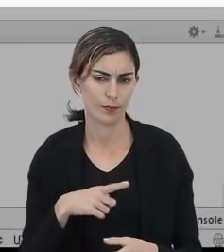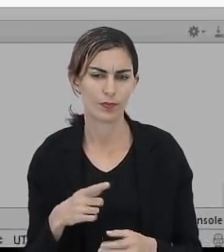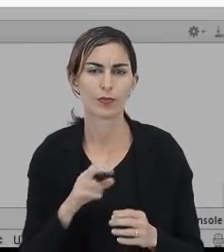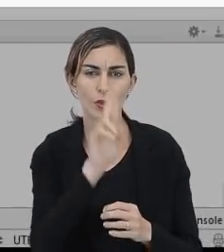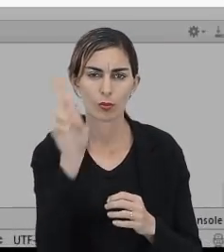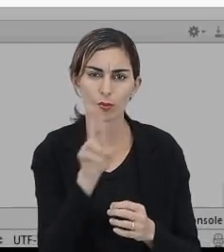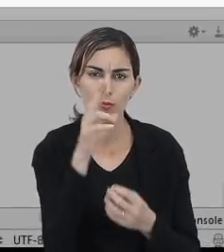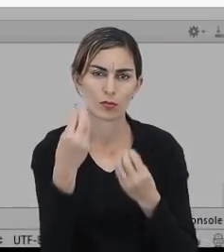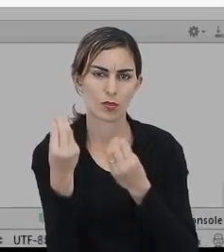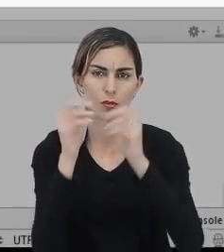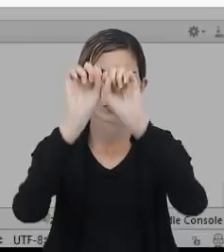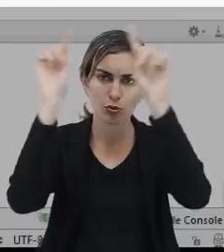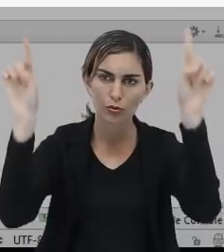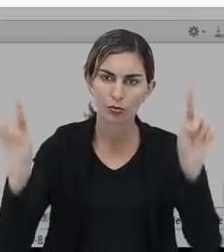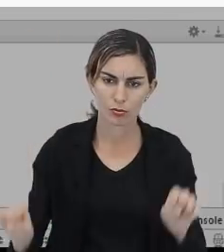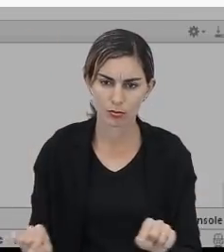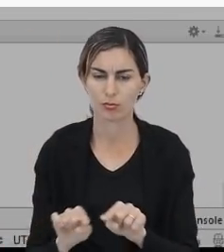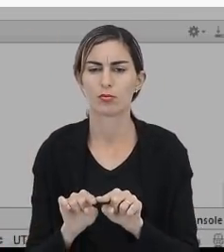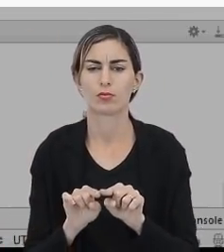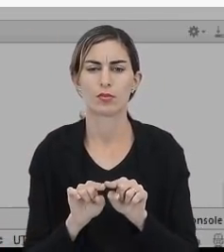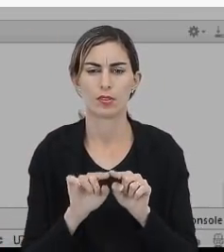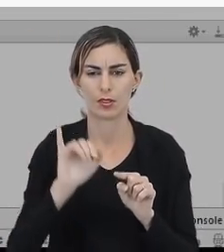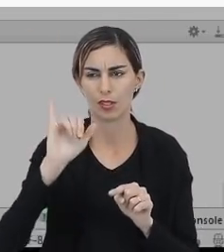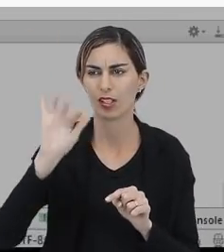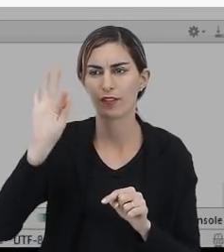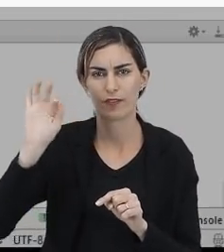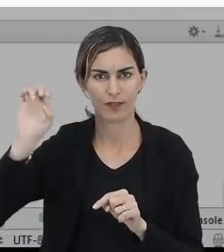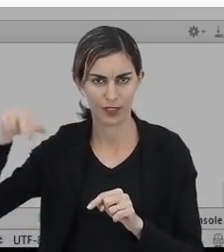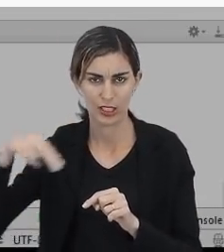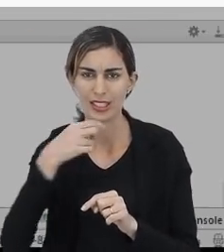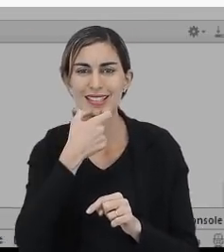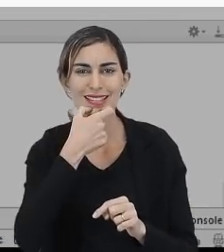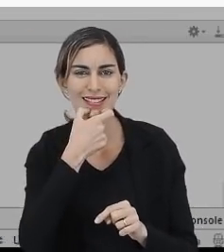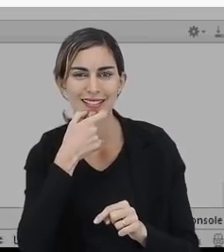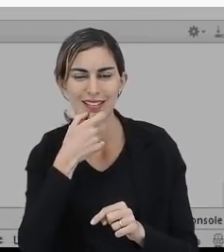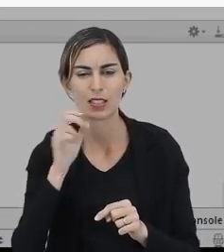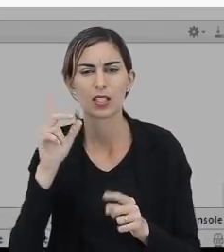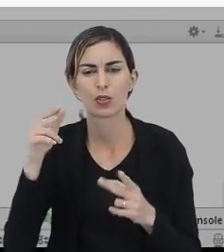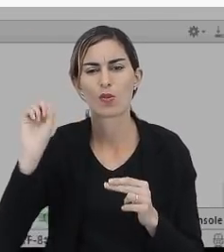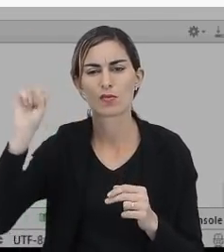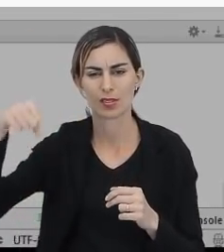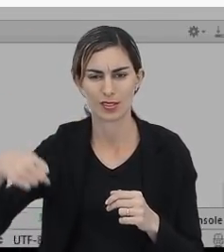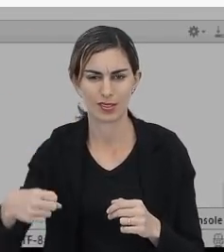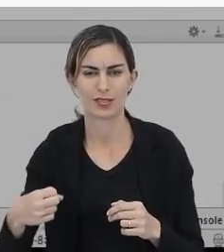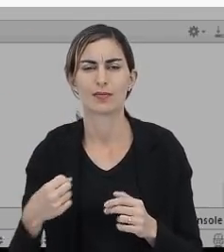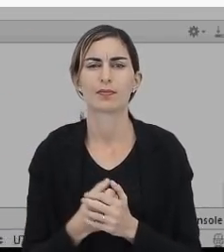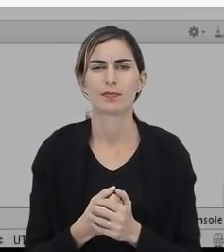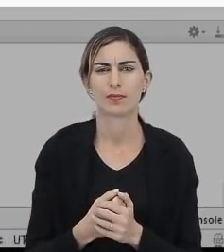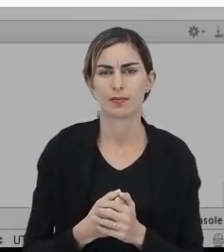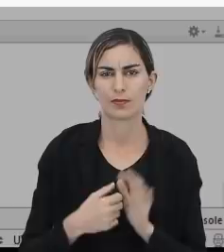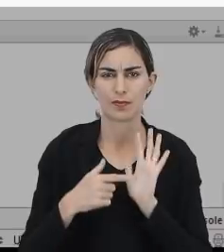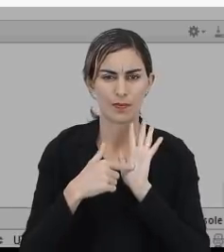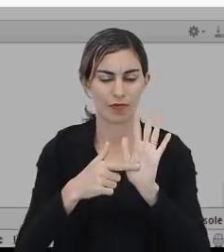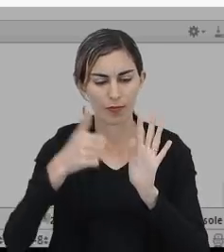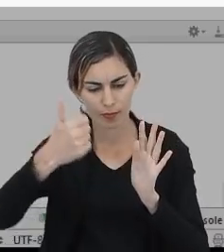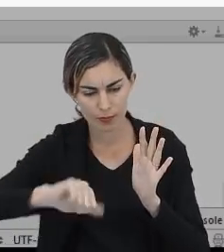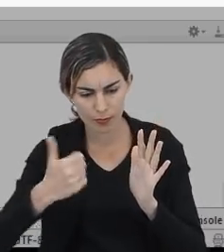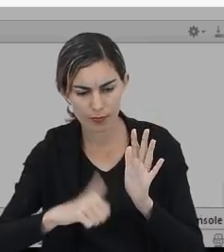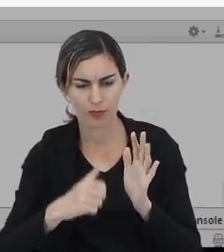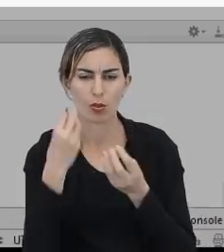E eu vou usar uma estrutura chamada de estrutura if. If em inglês é se. Então, ele